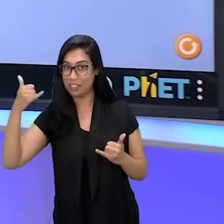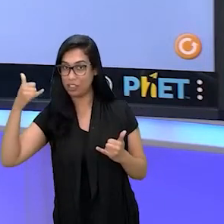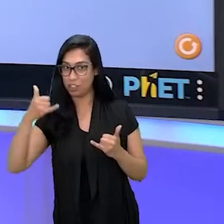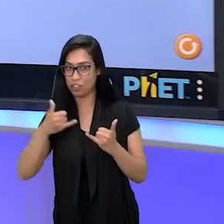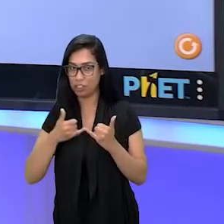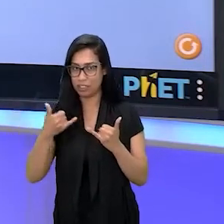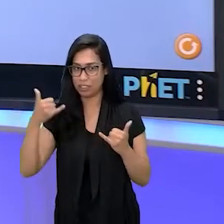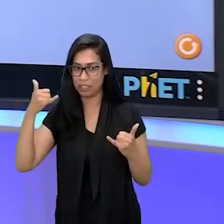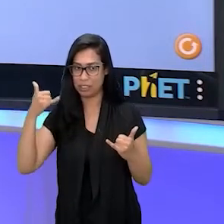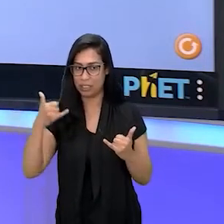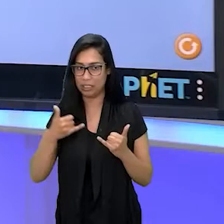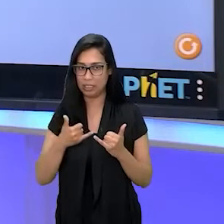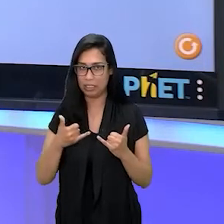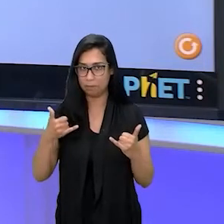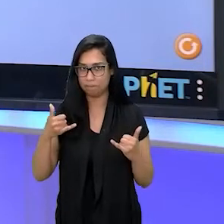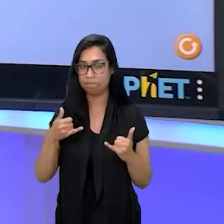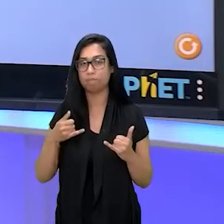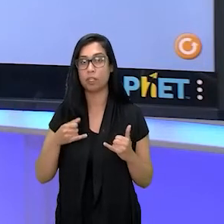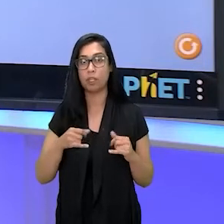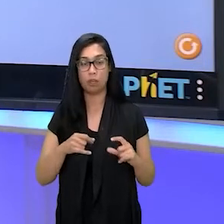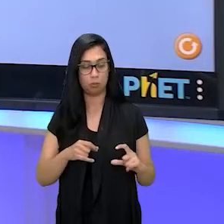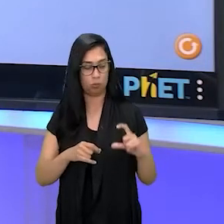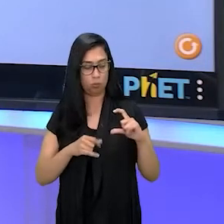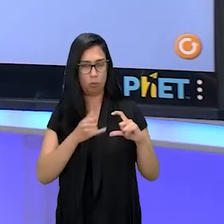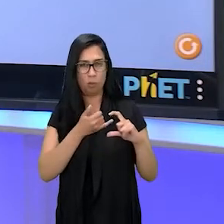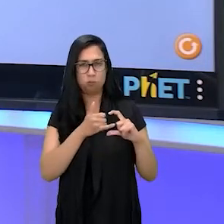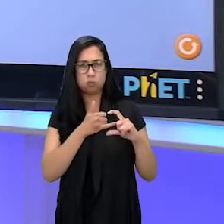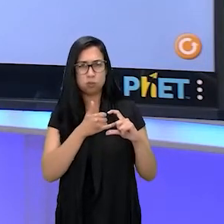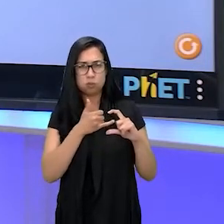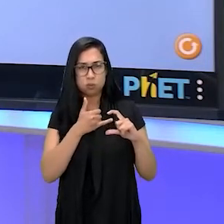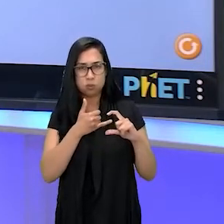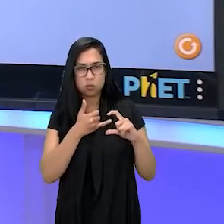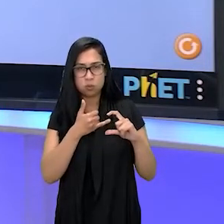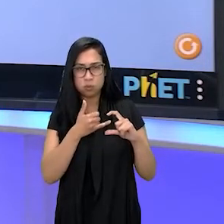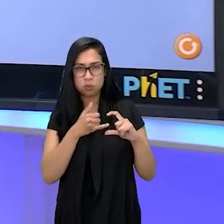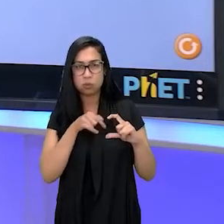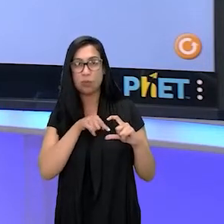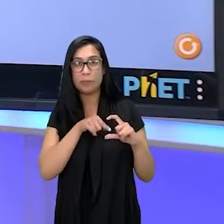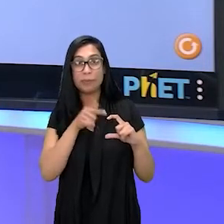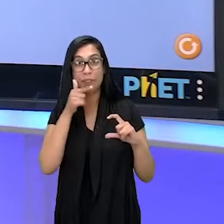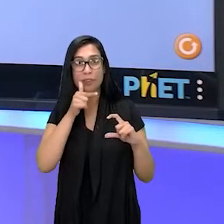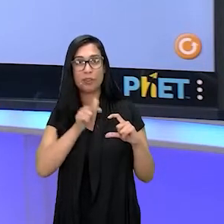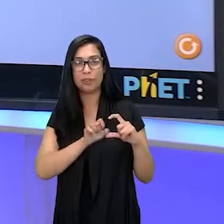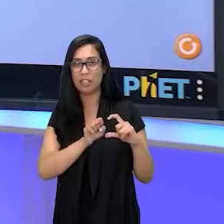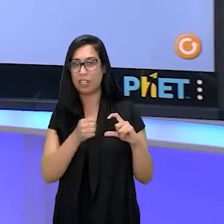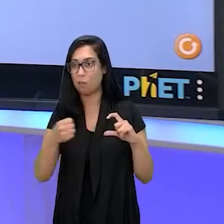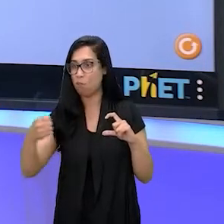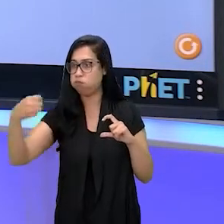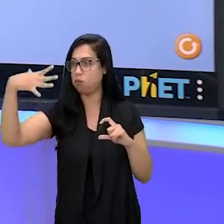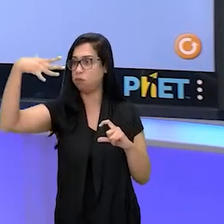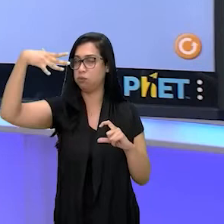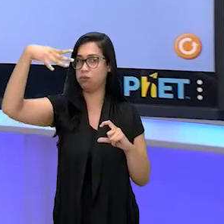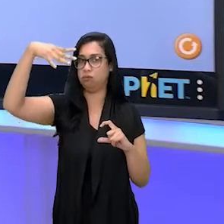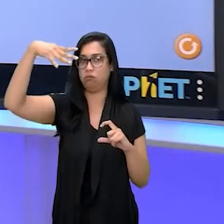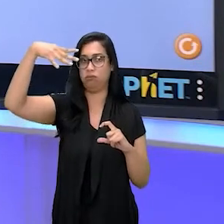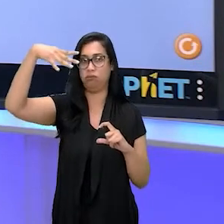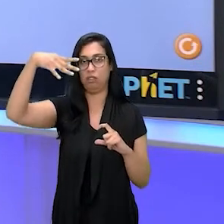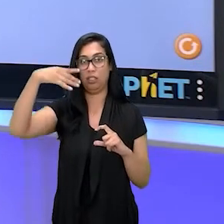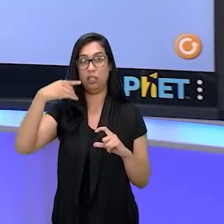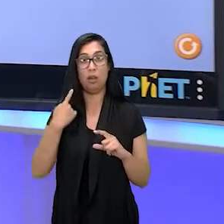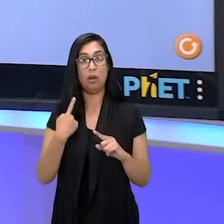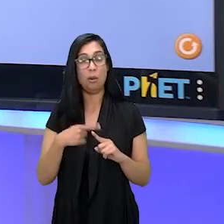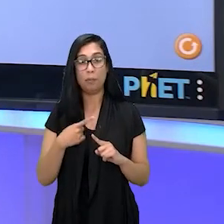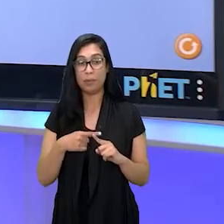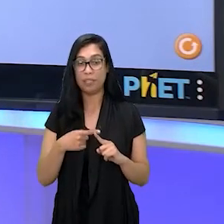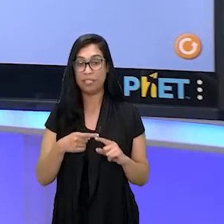que está aqui armazenada na pilha em luz, tá certo? Este é o processo. Então, quanto mais energia armazenada, mais a luz...